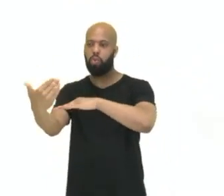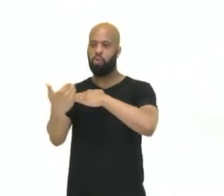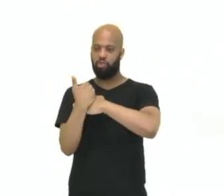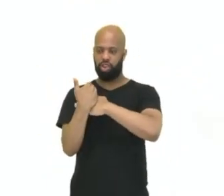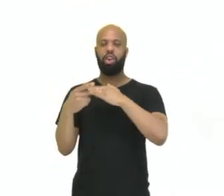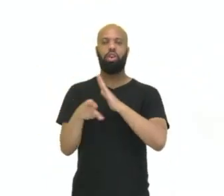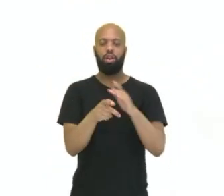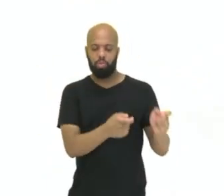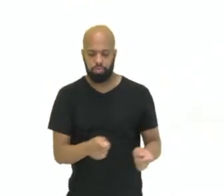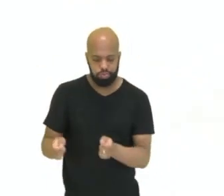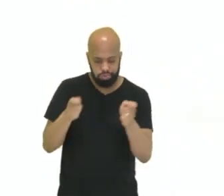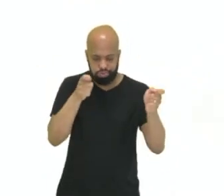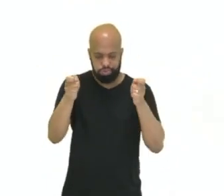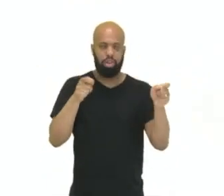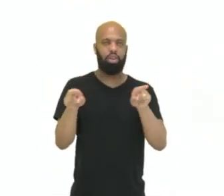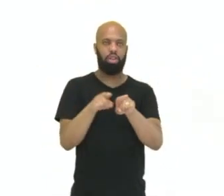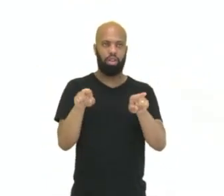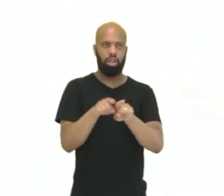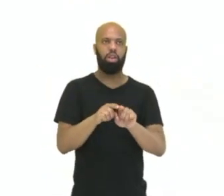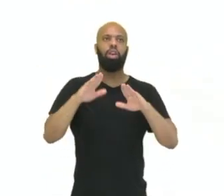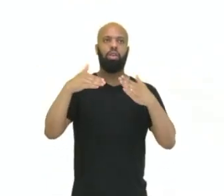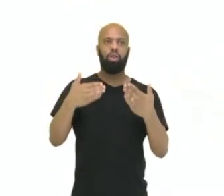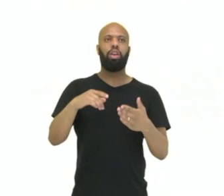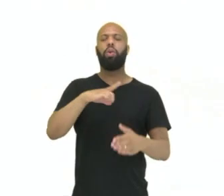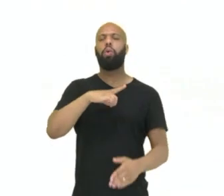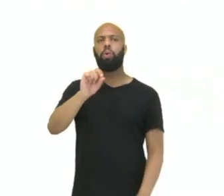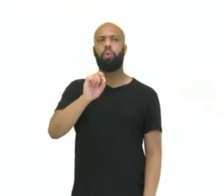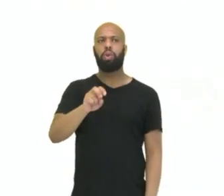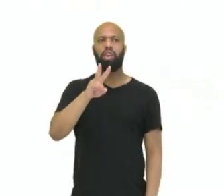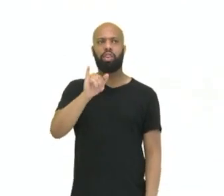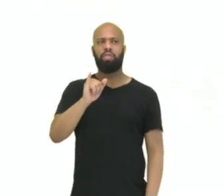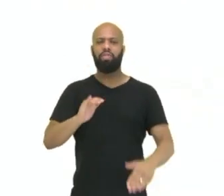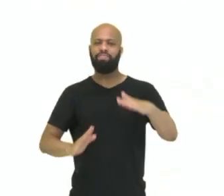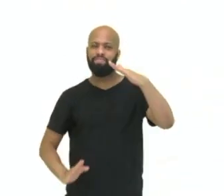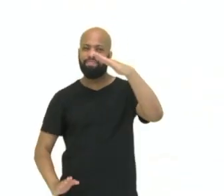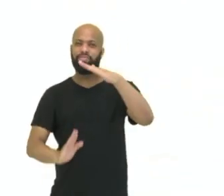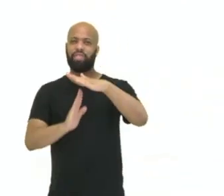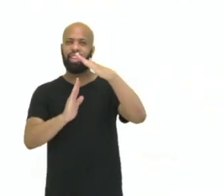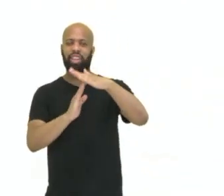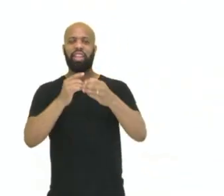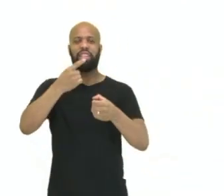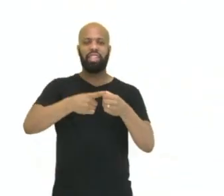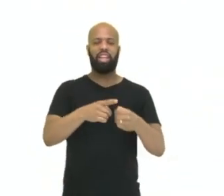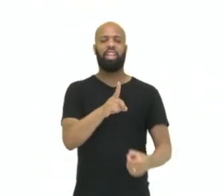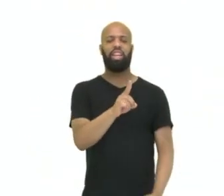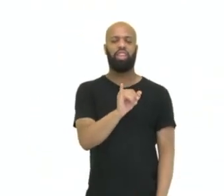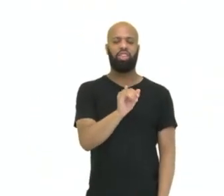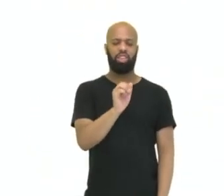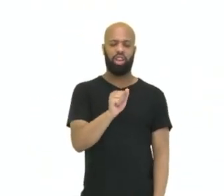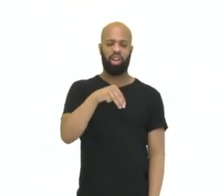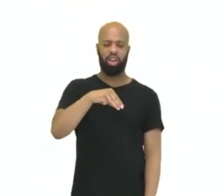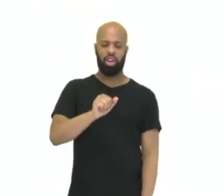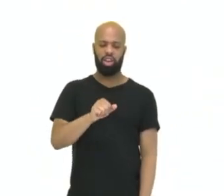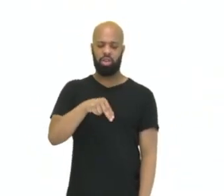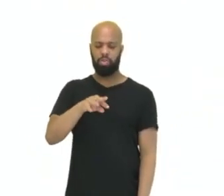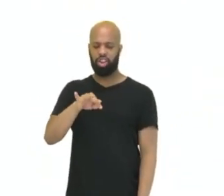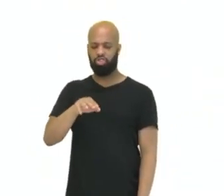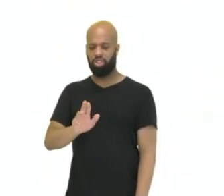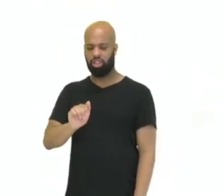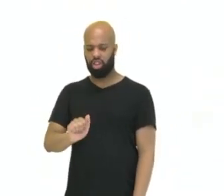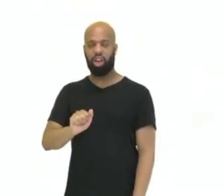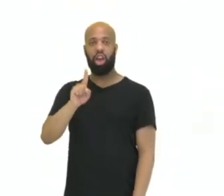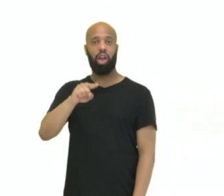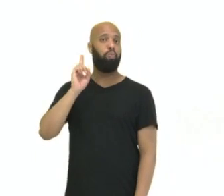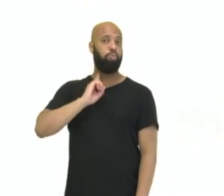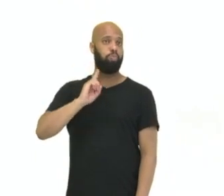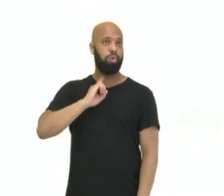na mineração, né? E aí ela vai até a cidade de Diamantina, lá na região de Minas Gerais, onde se faz